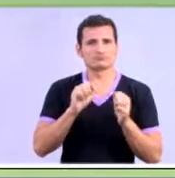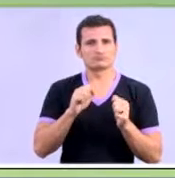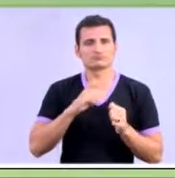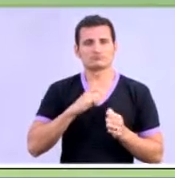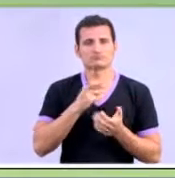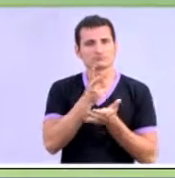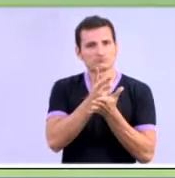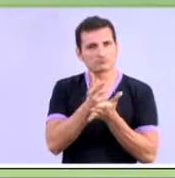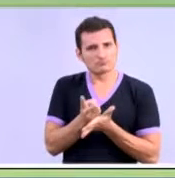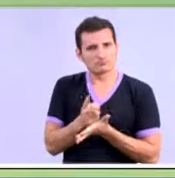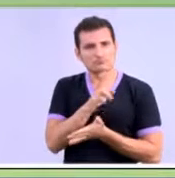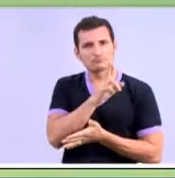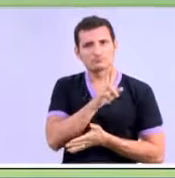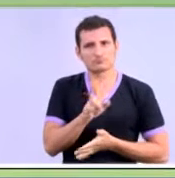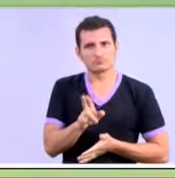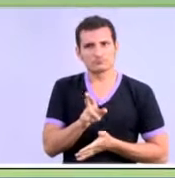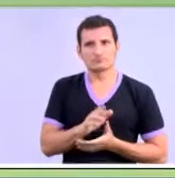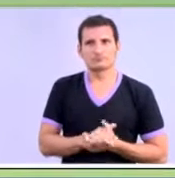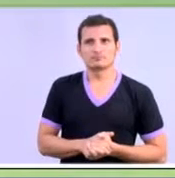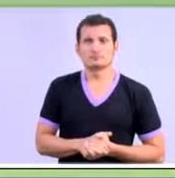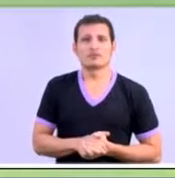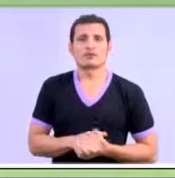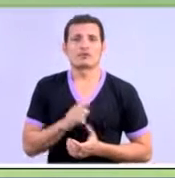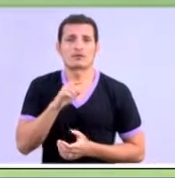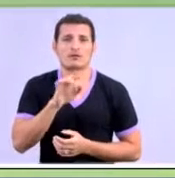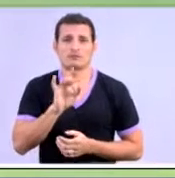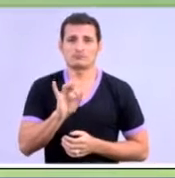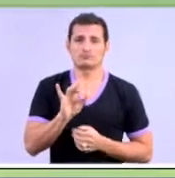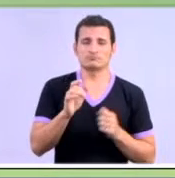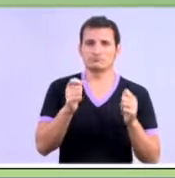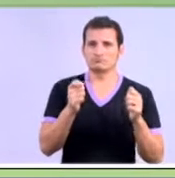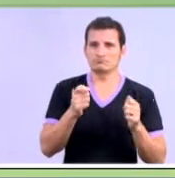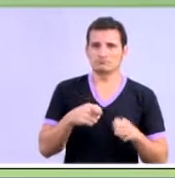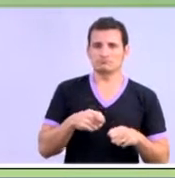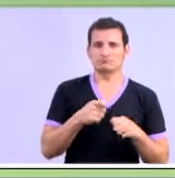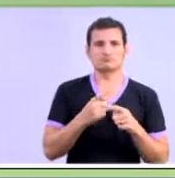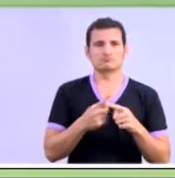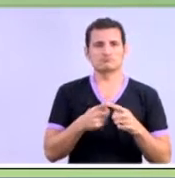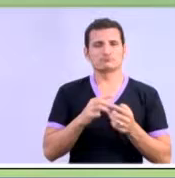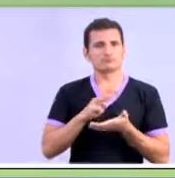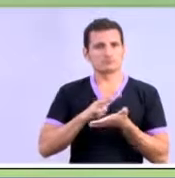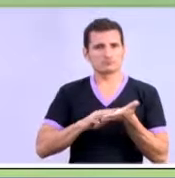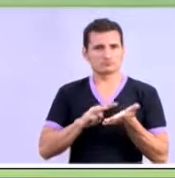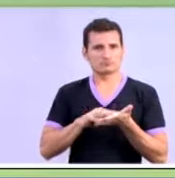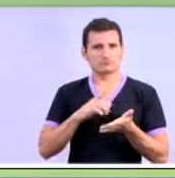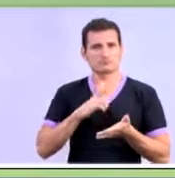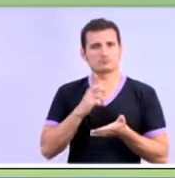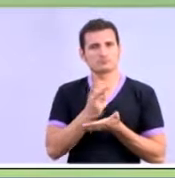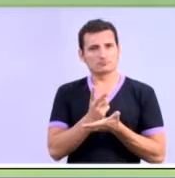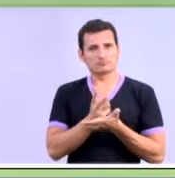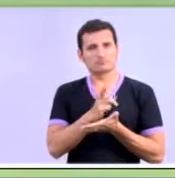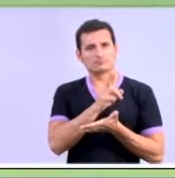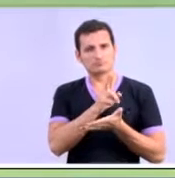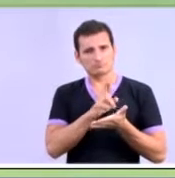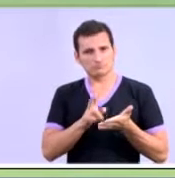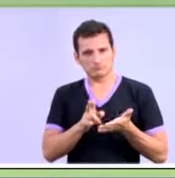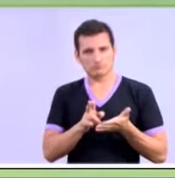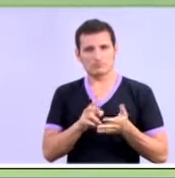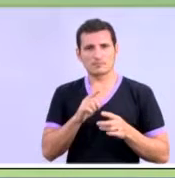nome. Isso só é possível porque, apesar dos métodos terem o mesmo nome,